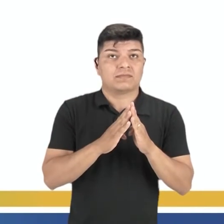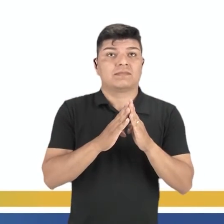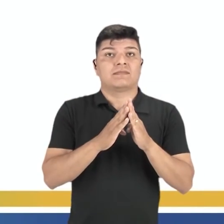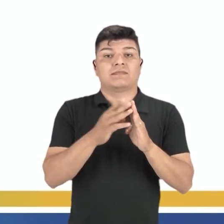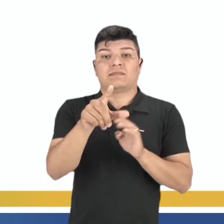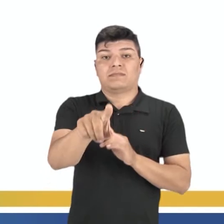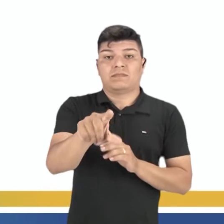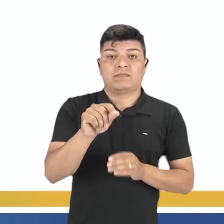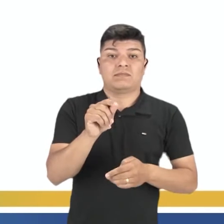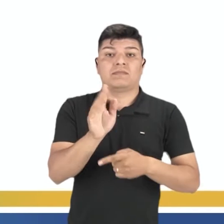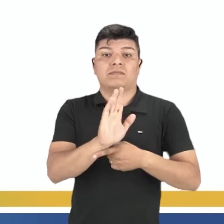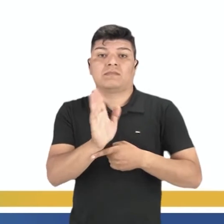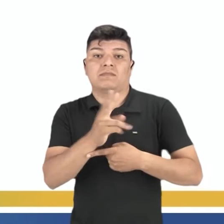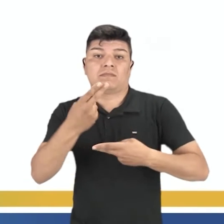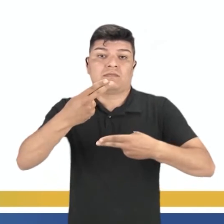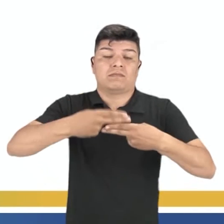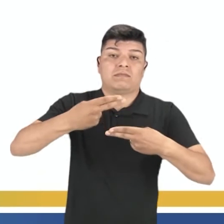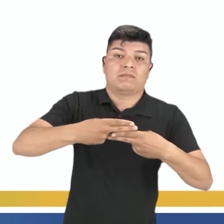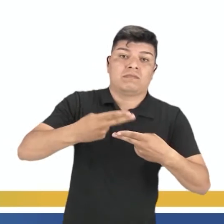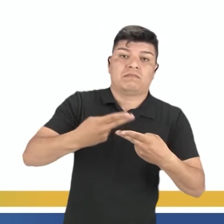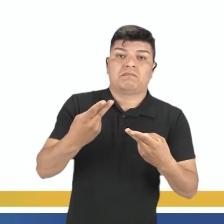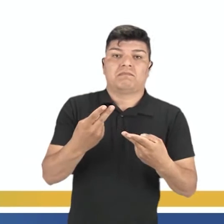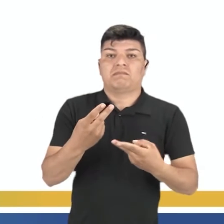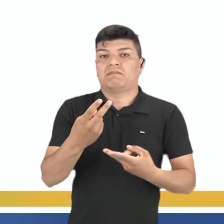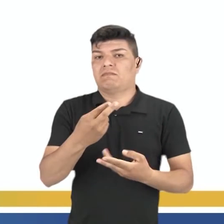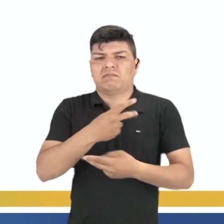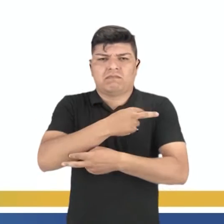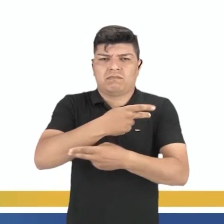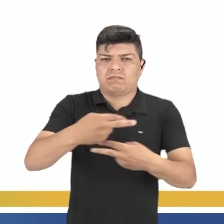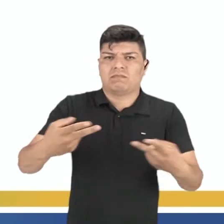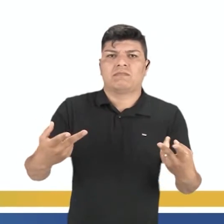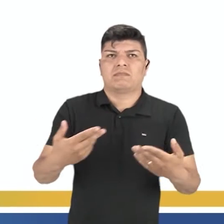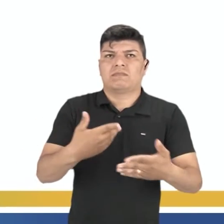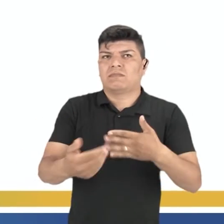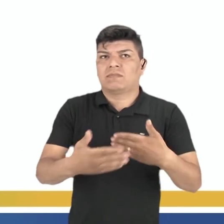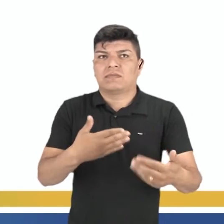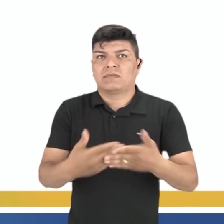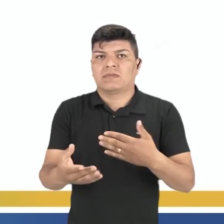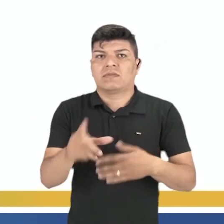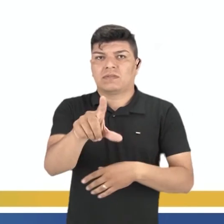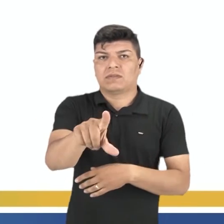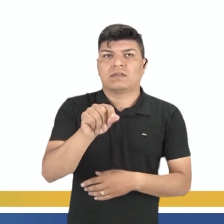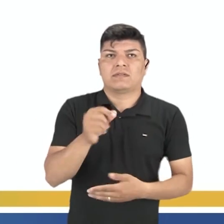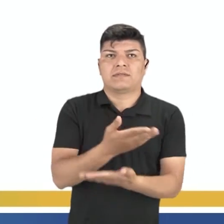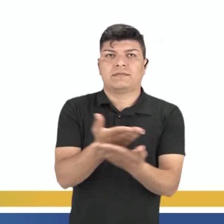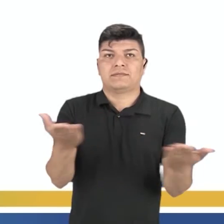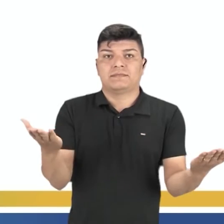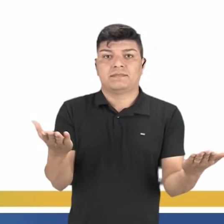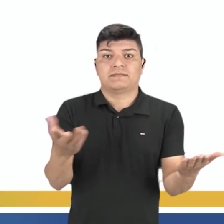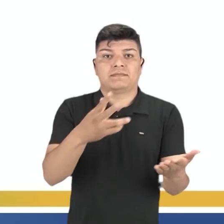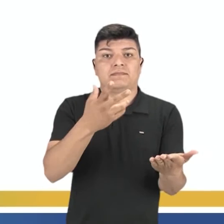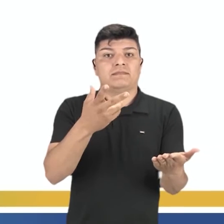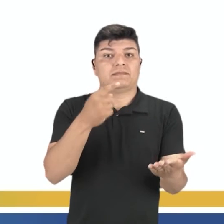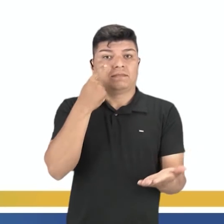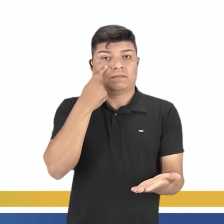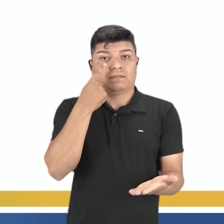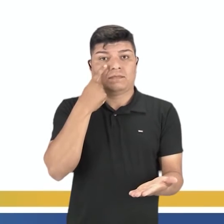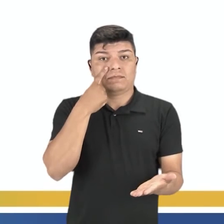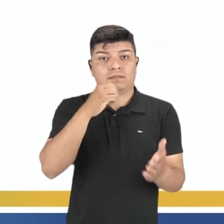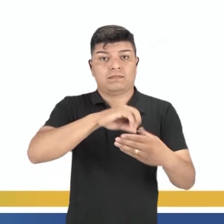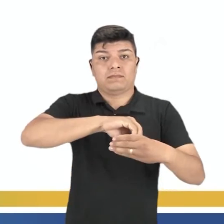vocês escolham um filme, uma novela, uma série, qualquer um da sua preferência, e elenque ali